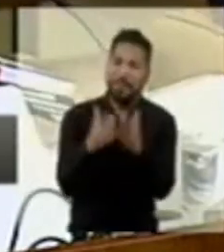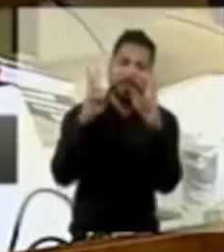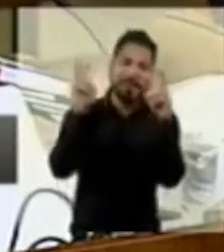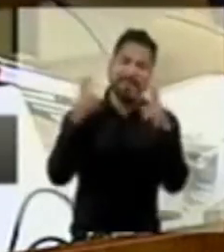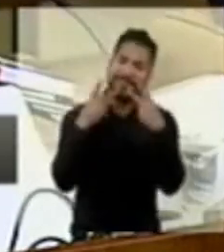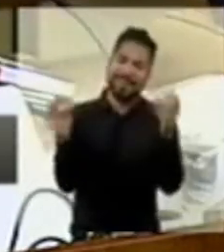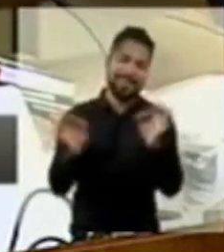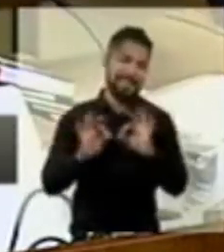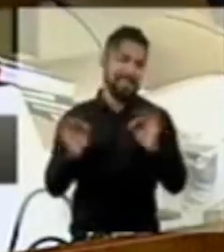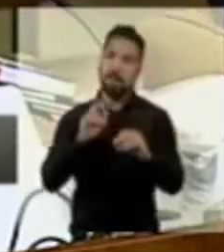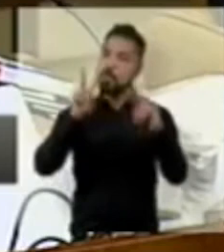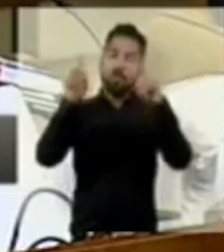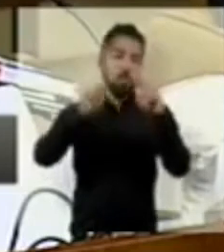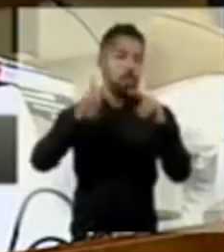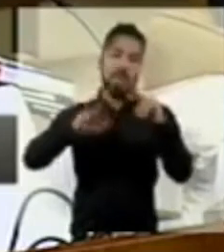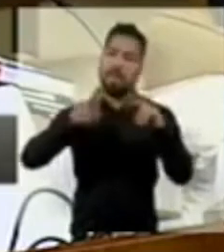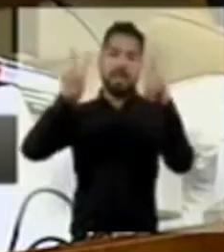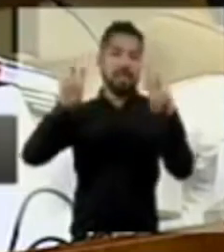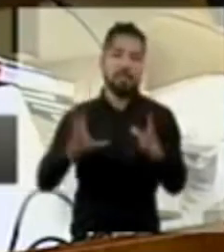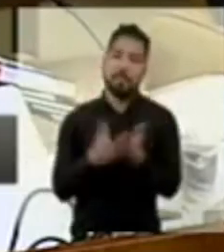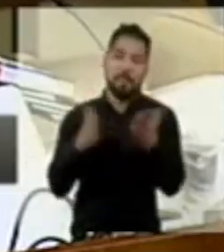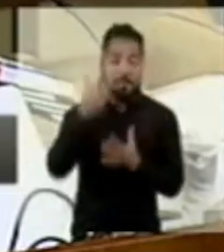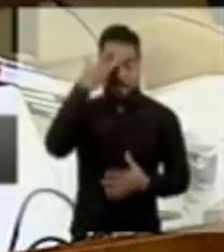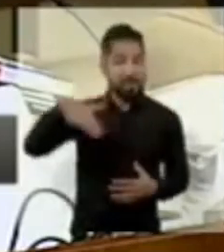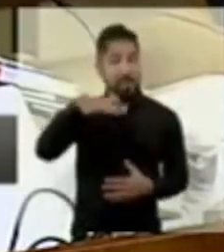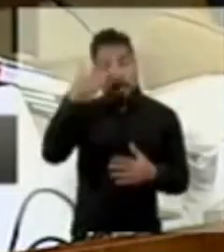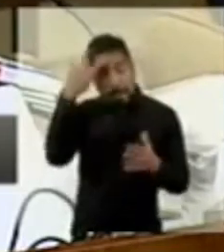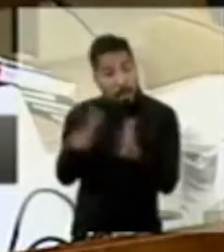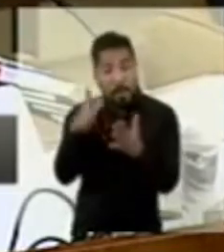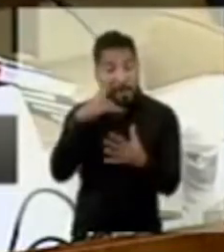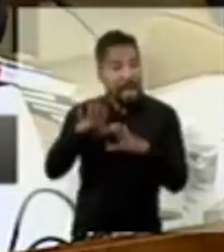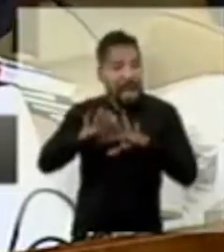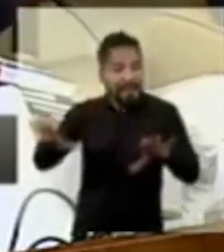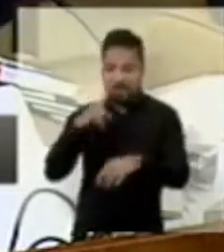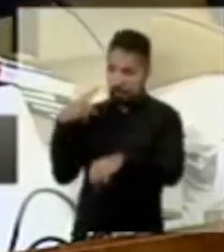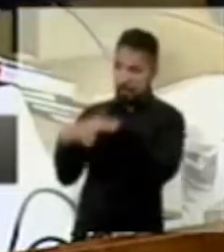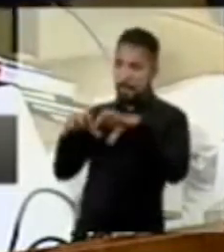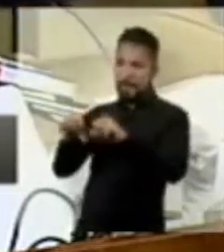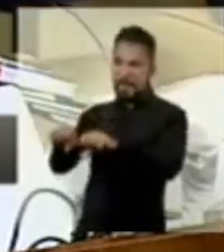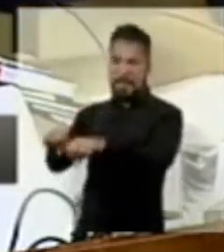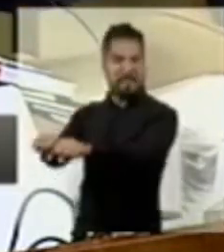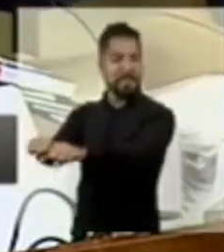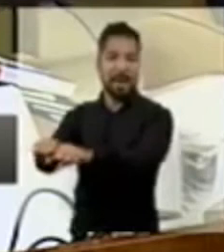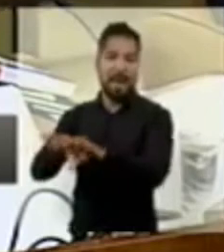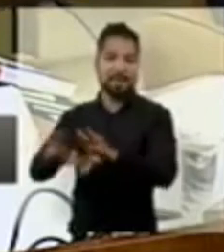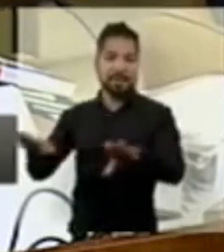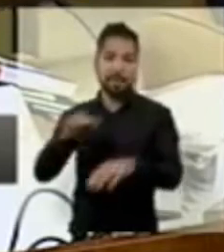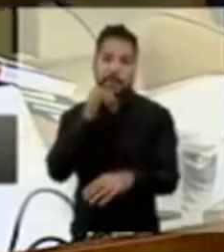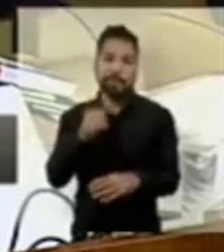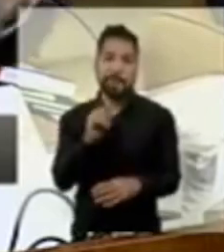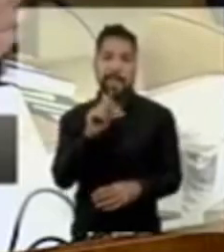não é disso que se trata os pobres são presos em flagrante com os 100 gramas de maconha